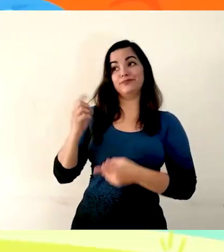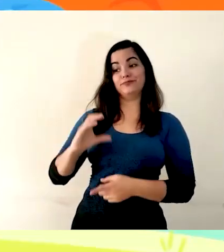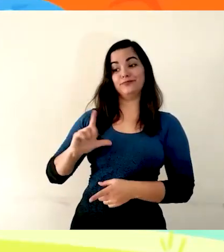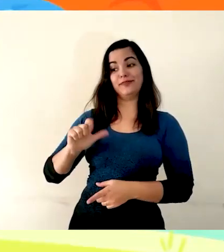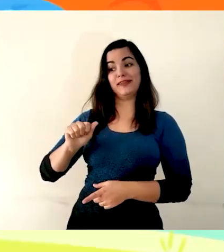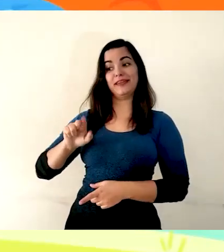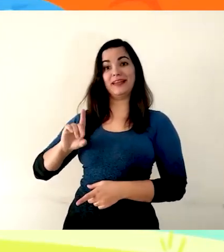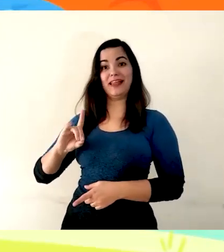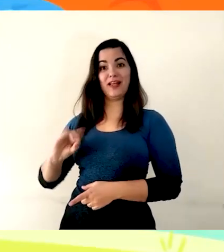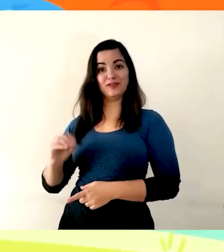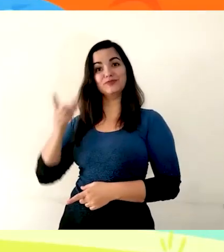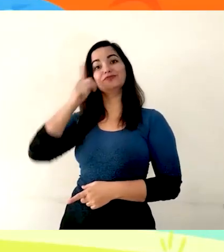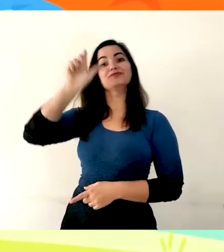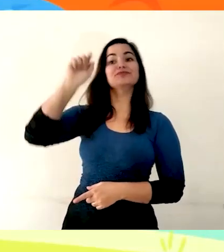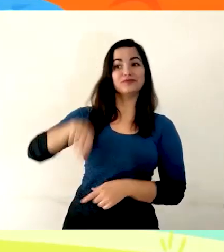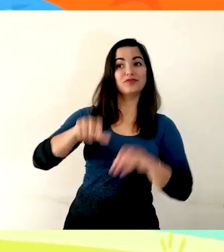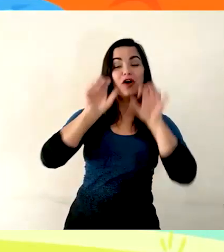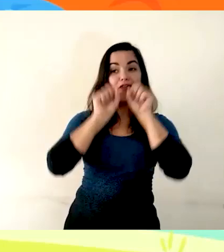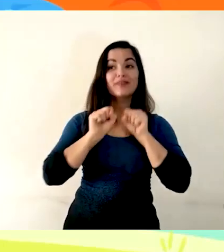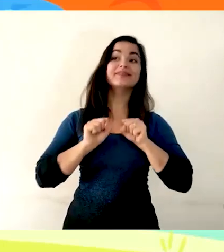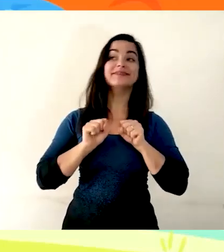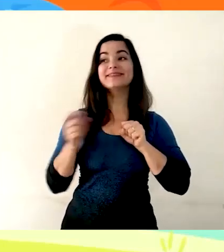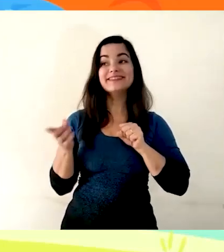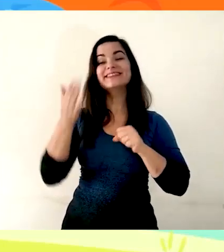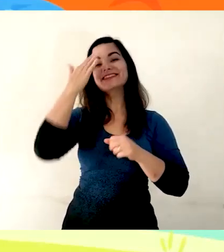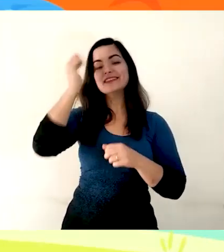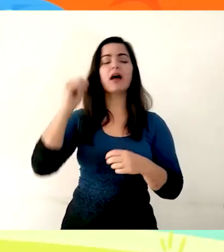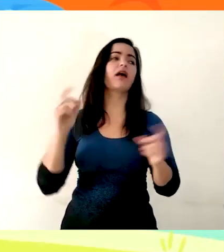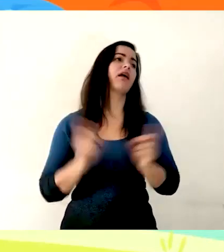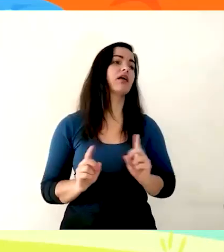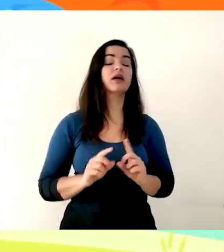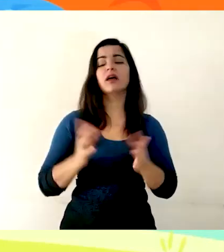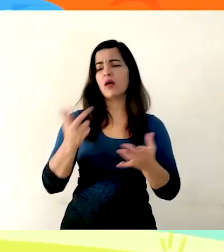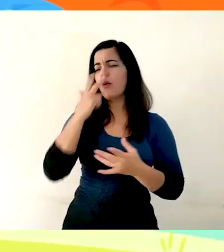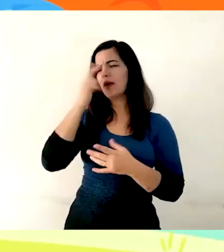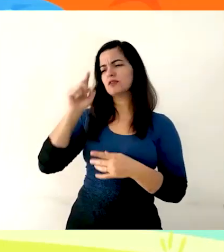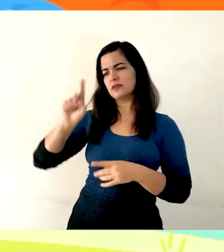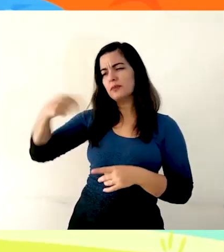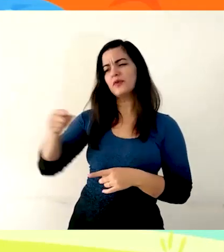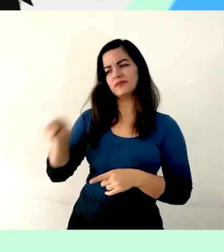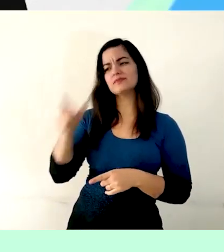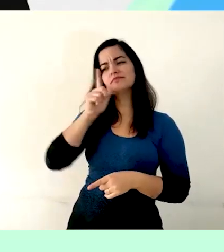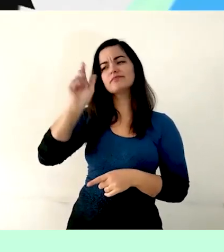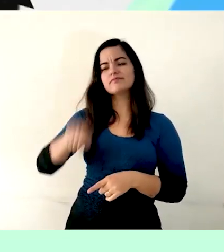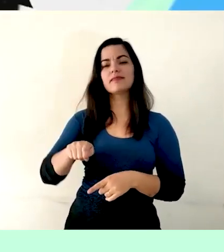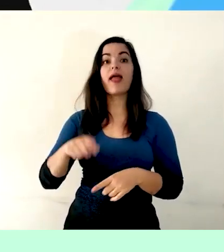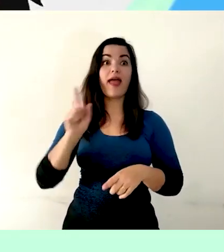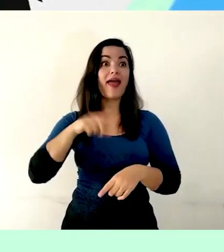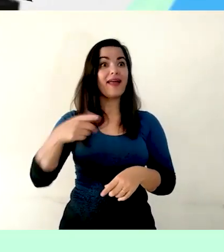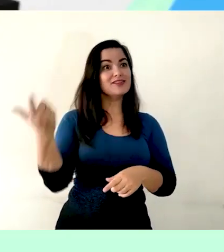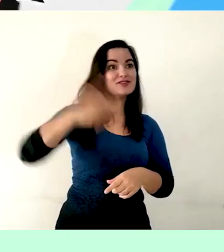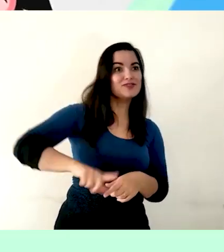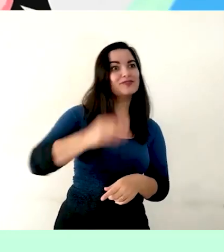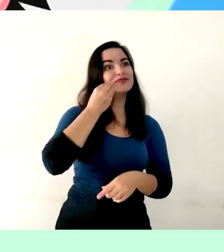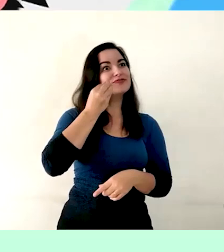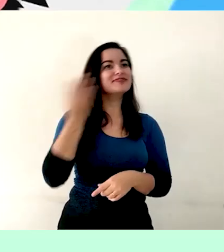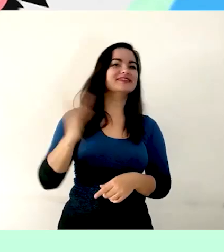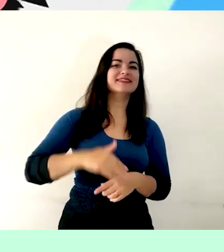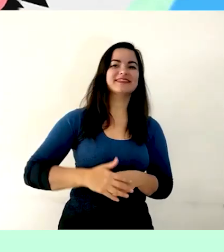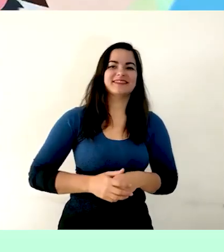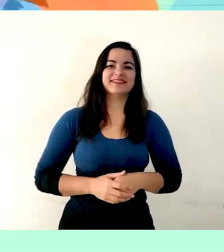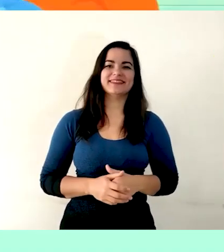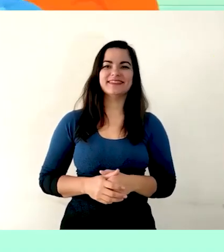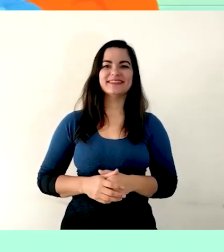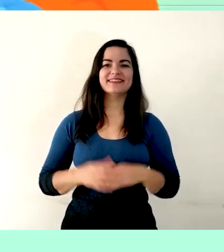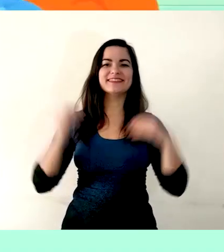Parece que o Cláudio ganhou de novo. Ah, não! É, mas eu aposto que você ganha na próxima. É, vamos de